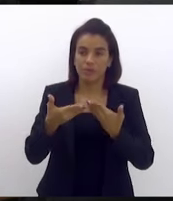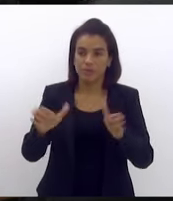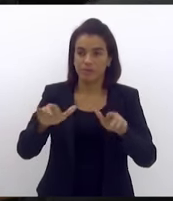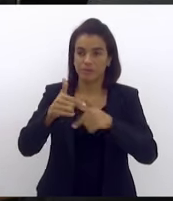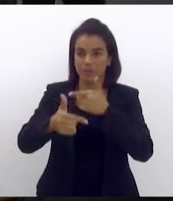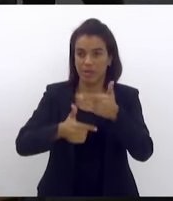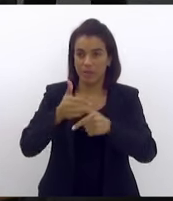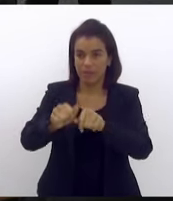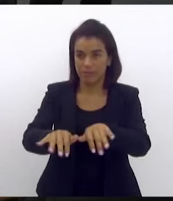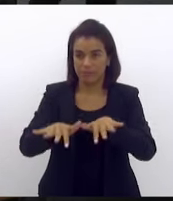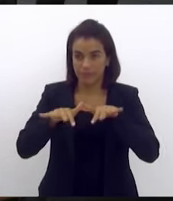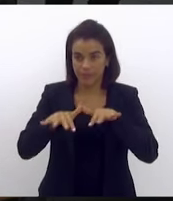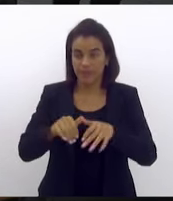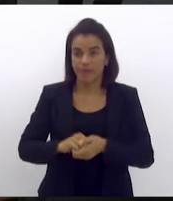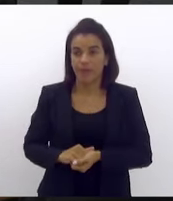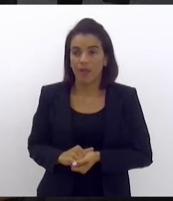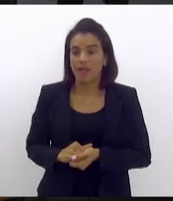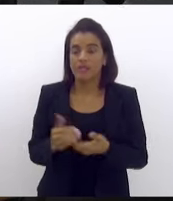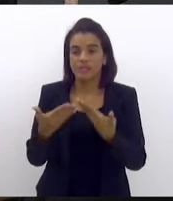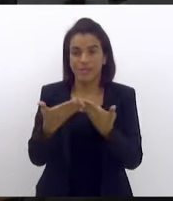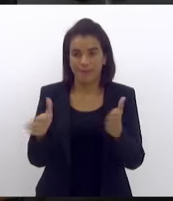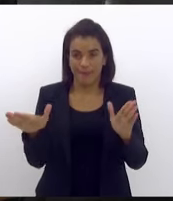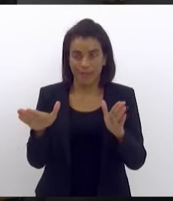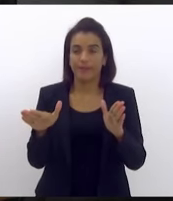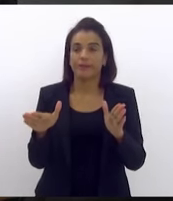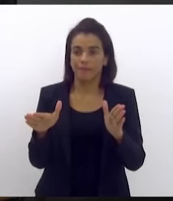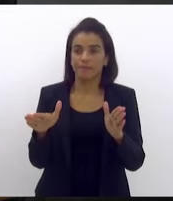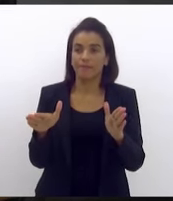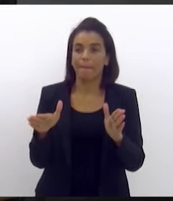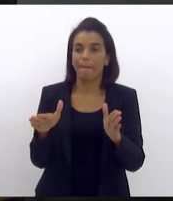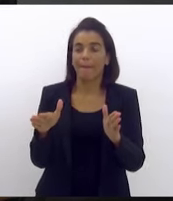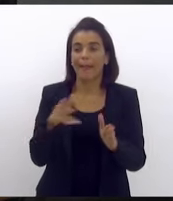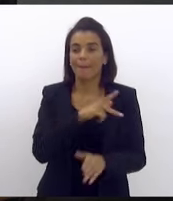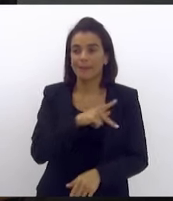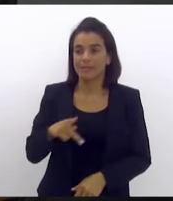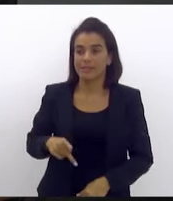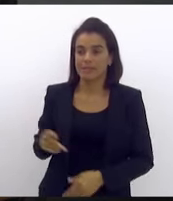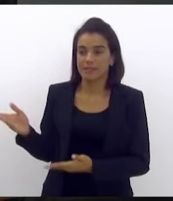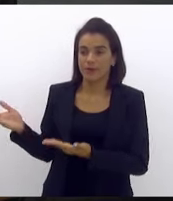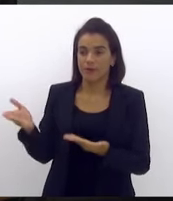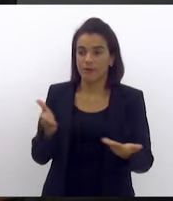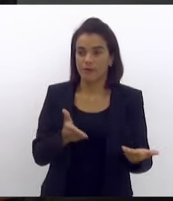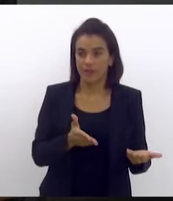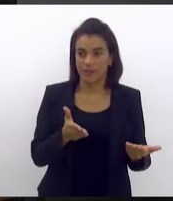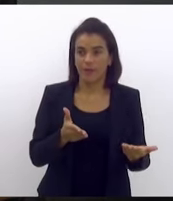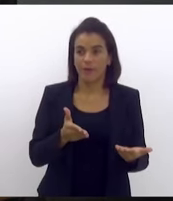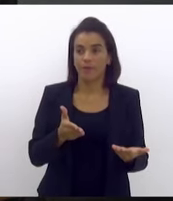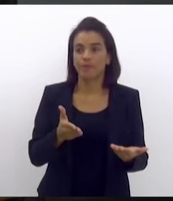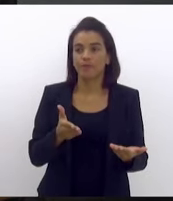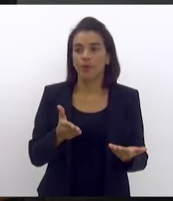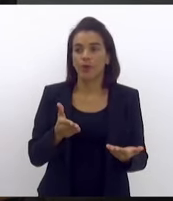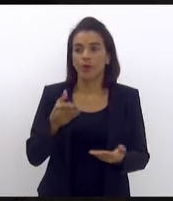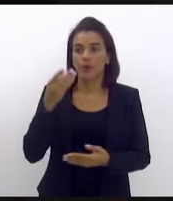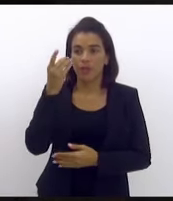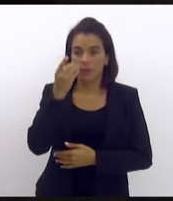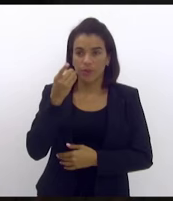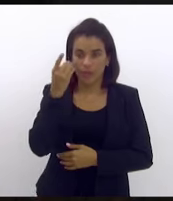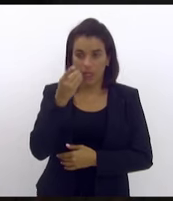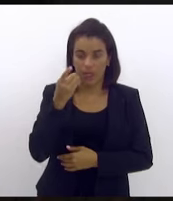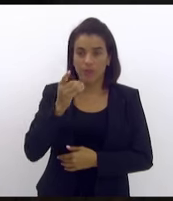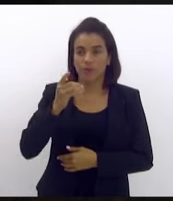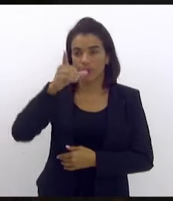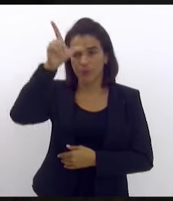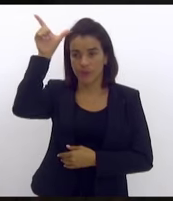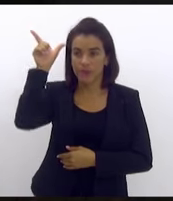trabalhos, os nossos trabalhos. Está aberta a sessão. A presidência convida o nobre deputado